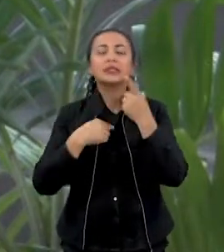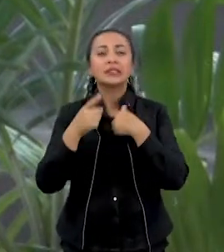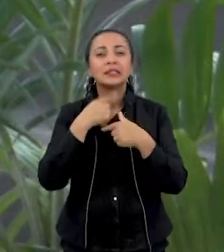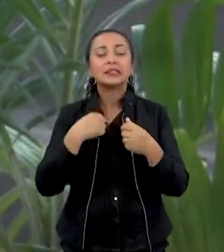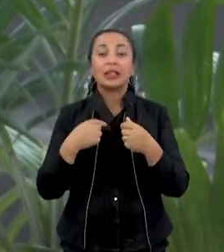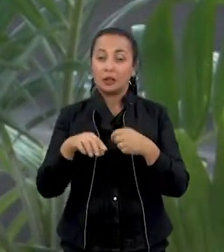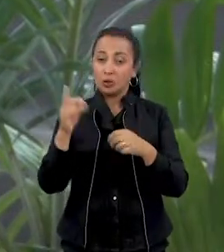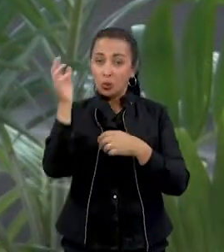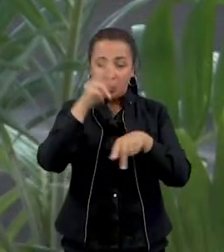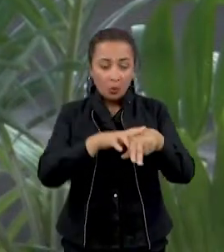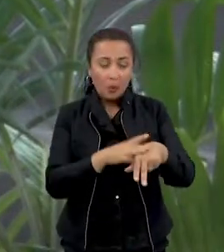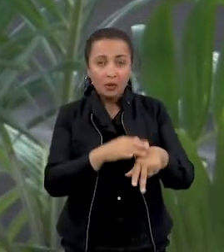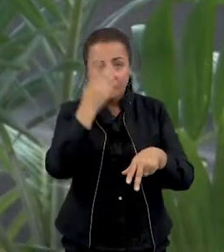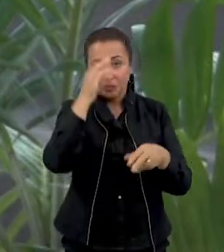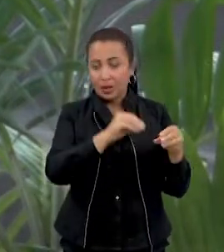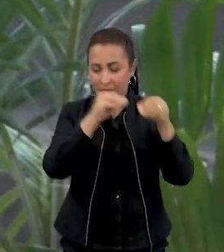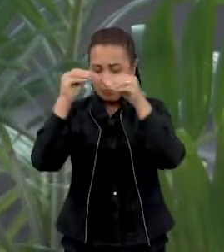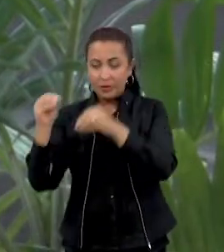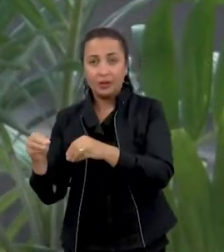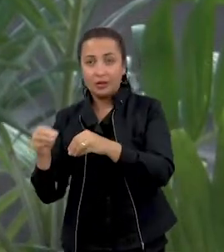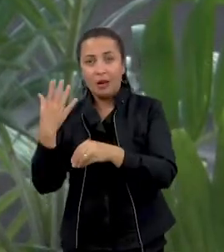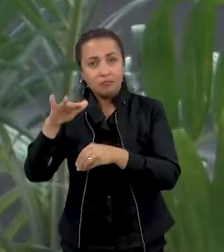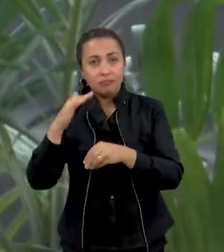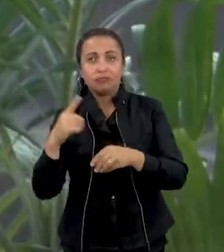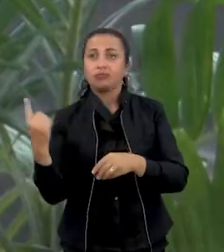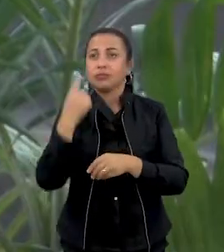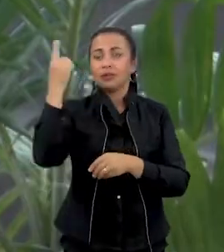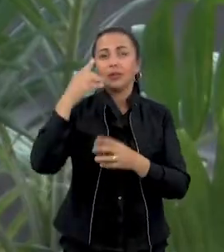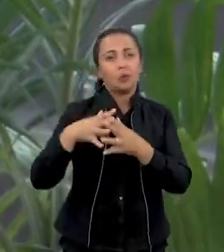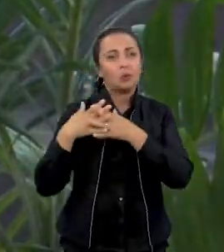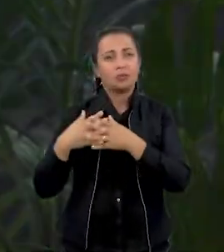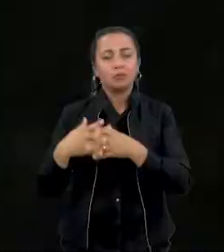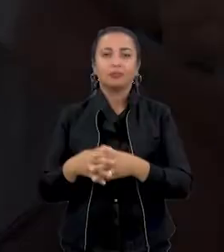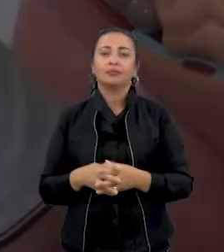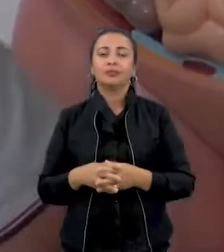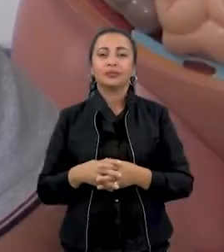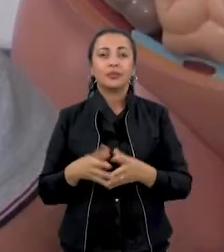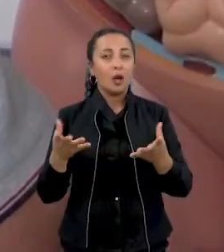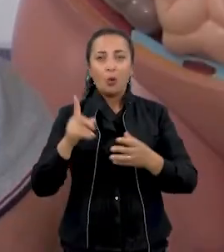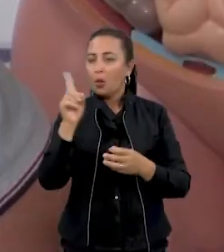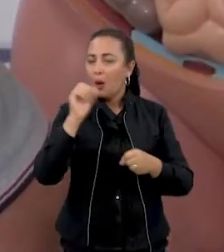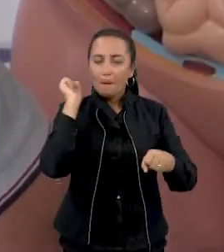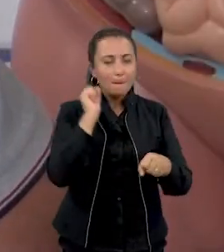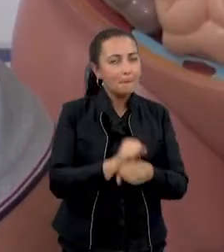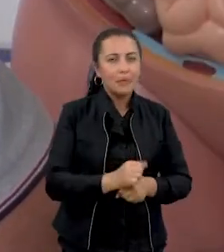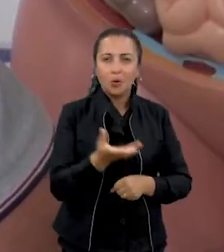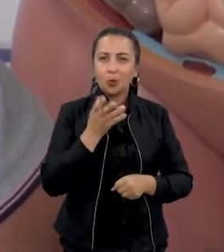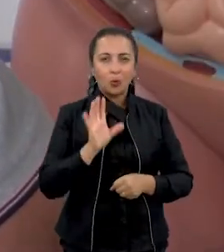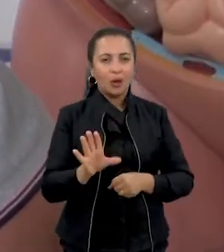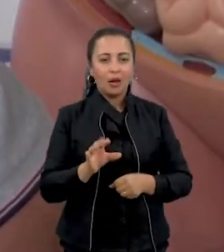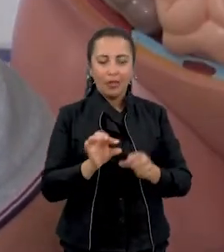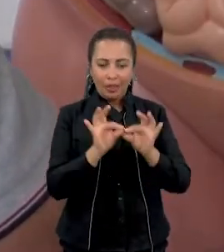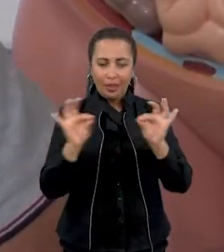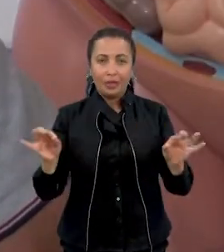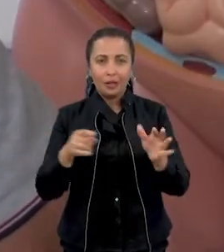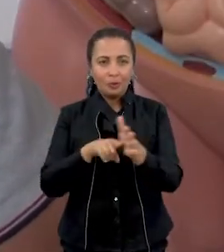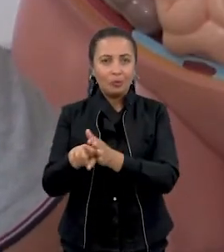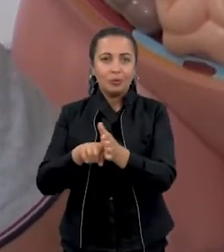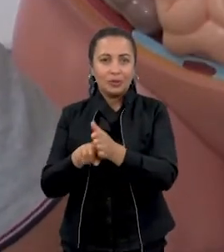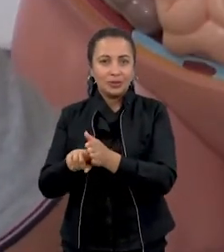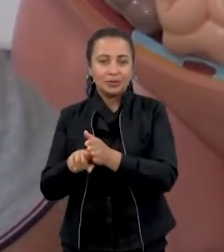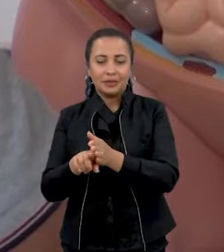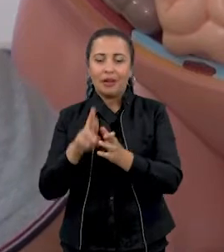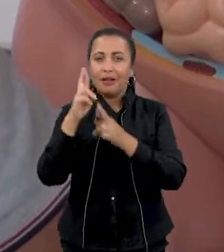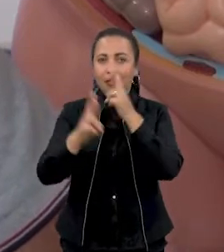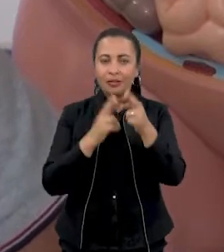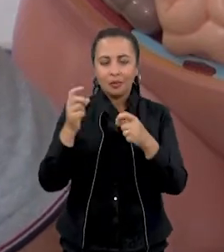são as necessidades desse paciente para, então, encaminhar para as médias e altas complexidades. A intenção não é parar, né? nem nessa linha de pesquisa,